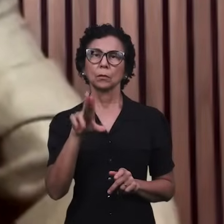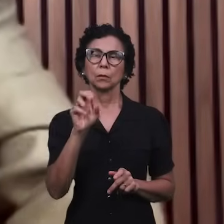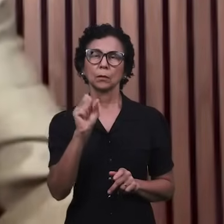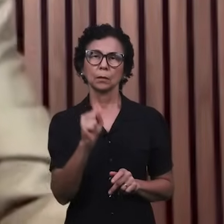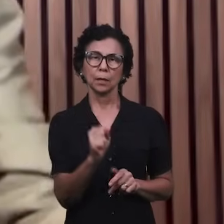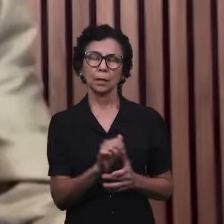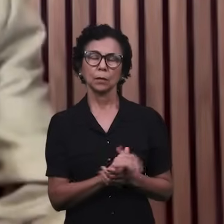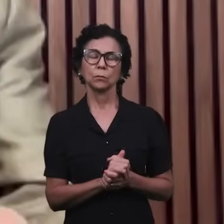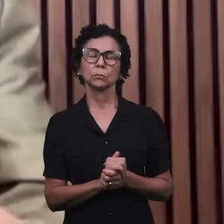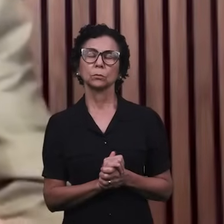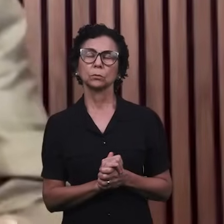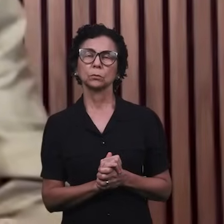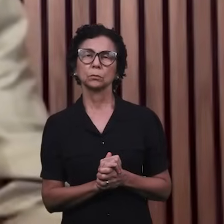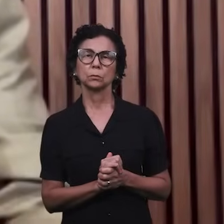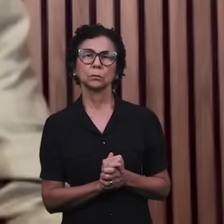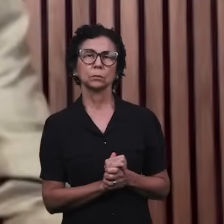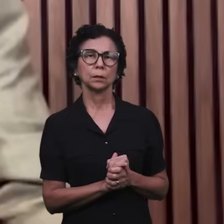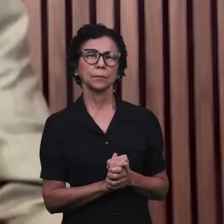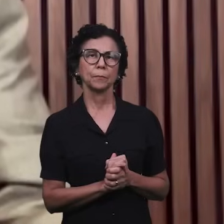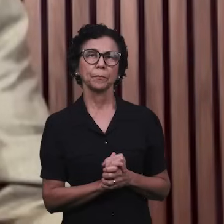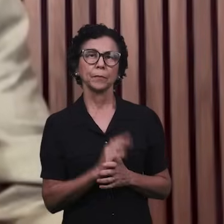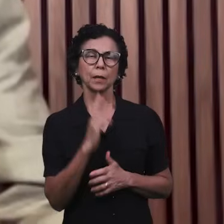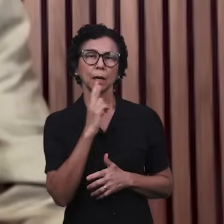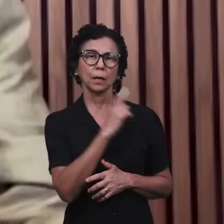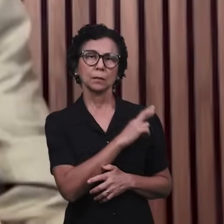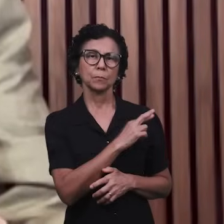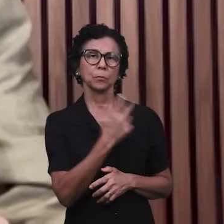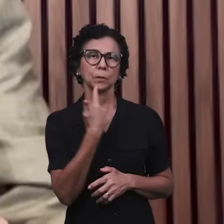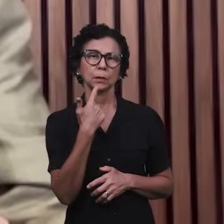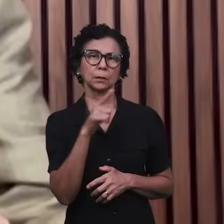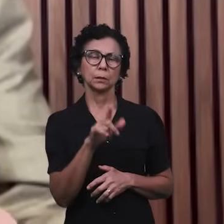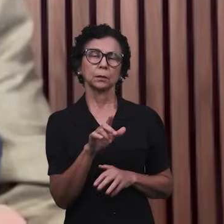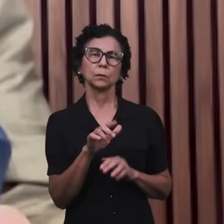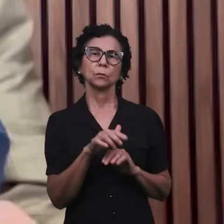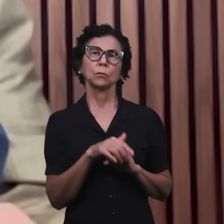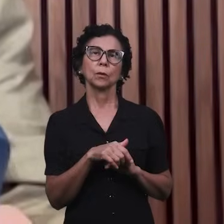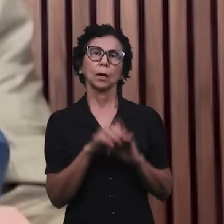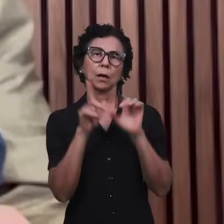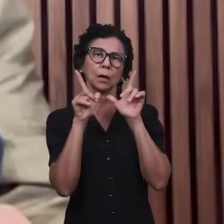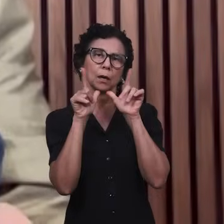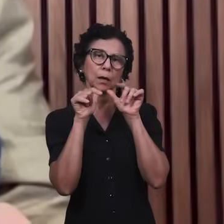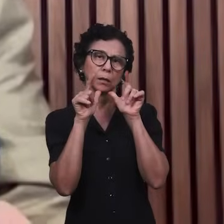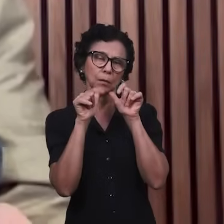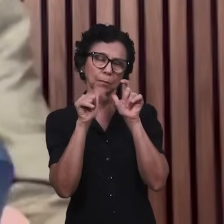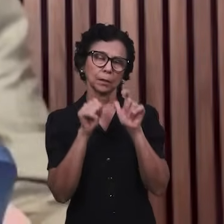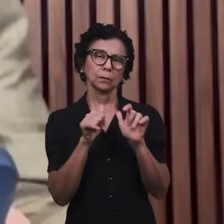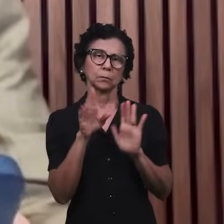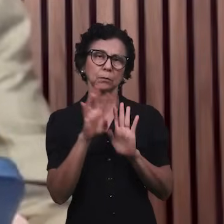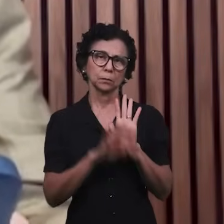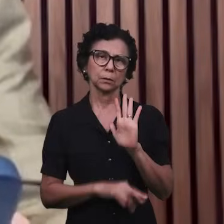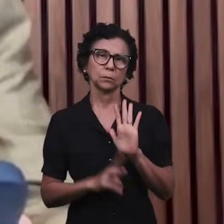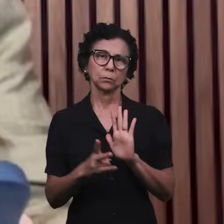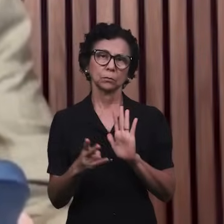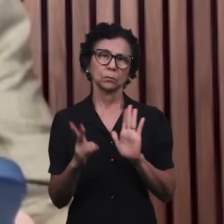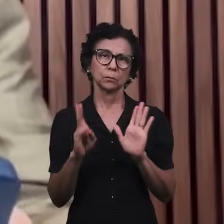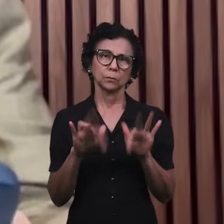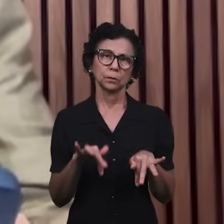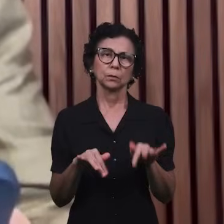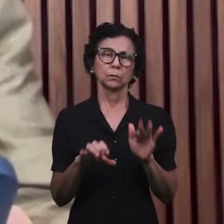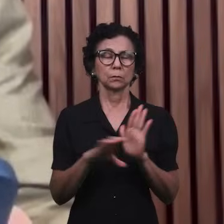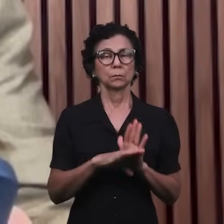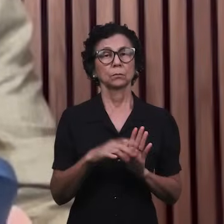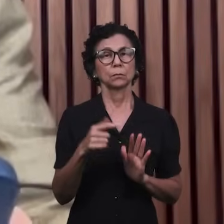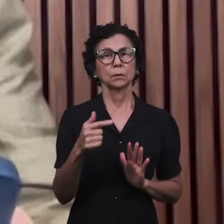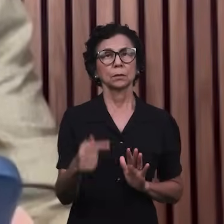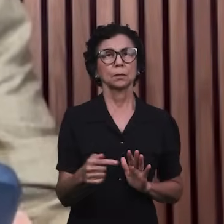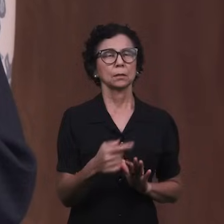respondem ao rei, eles respondem em aramaico. Veja a cultura desses jovens, né? O texto continua nessa língua até o final do capítulo